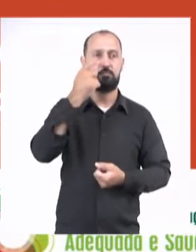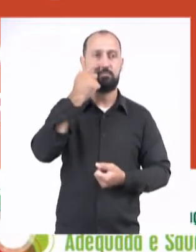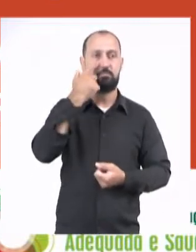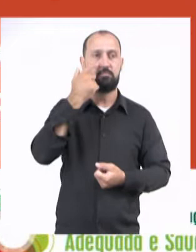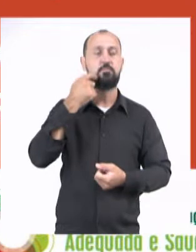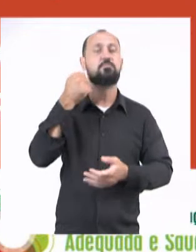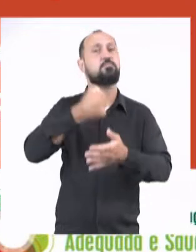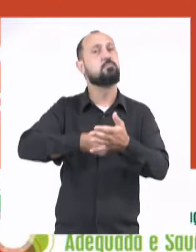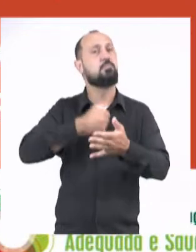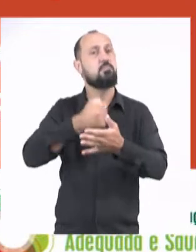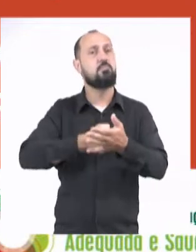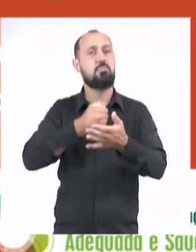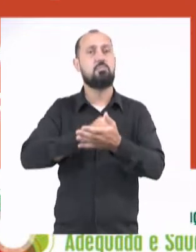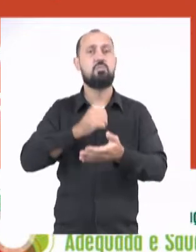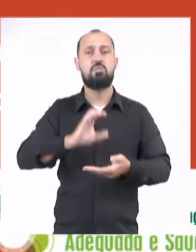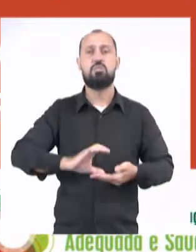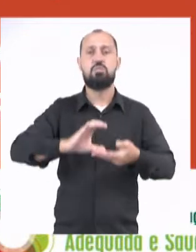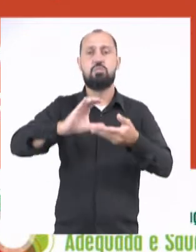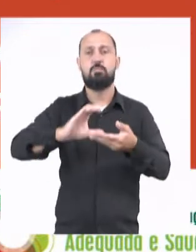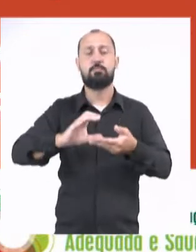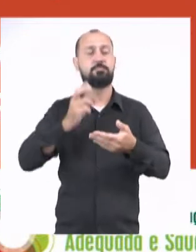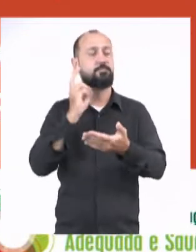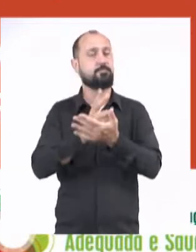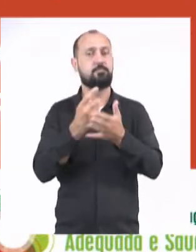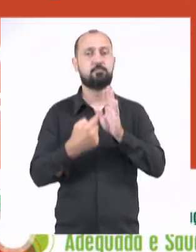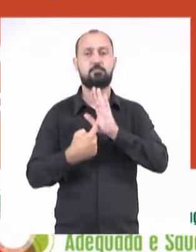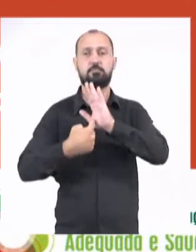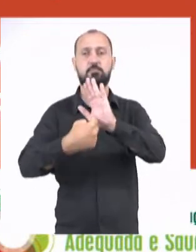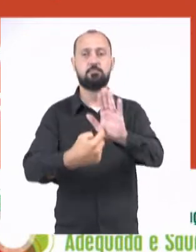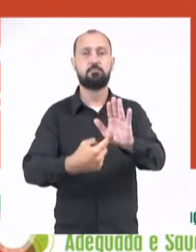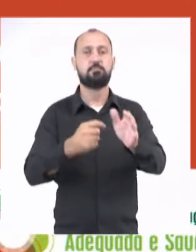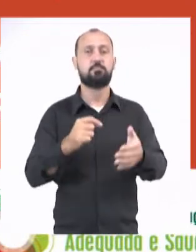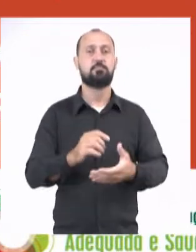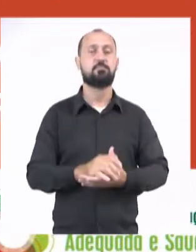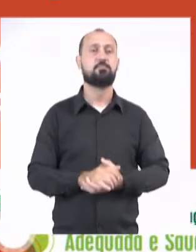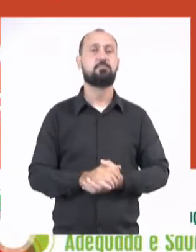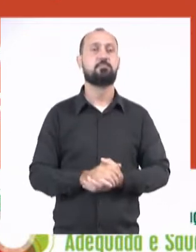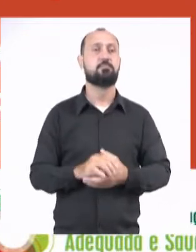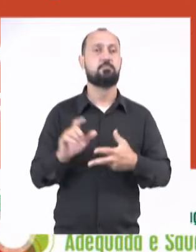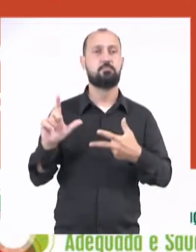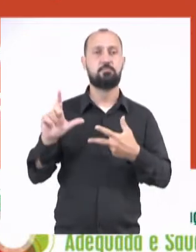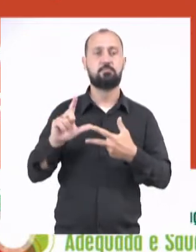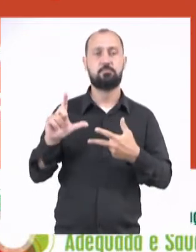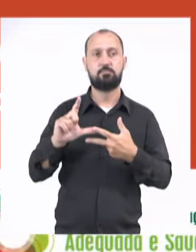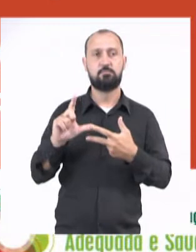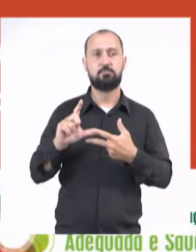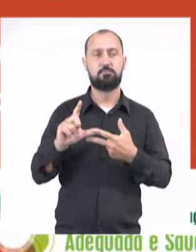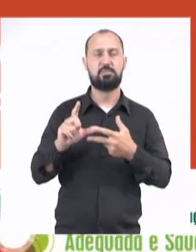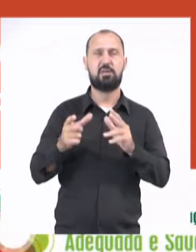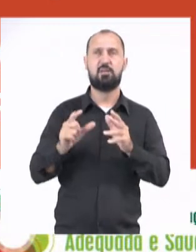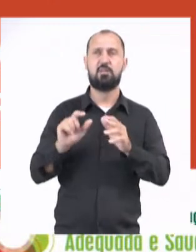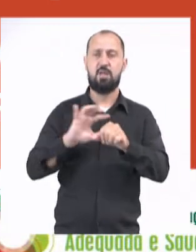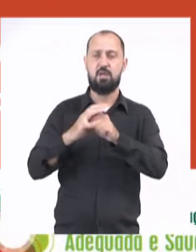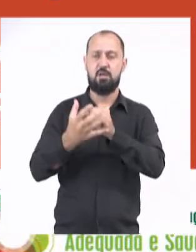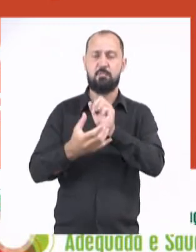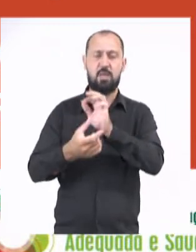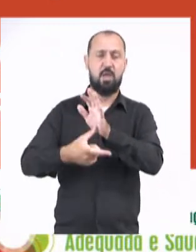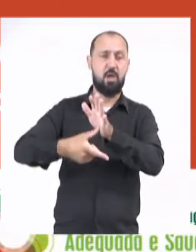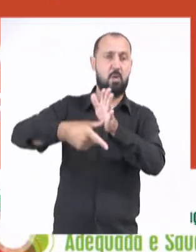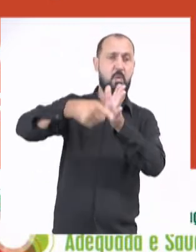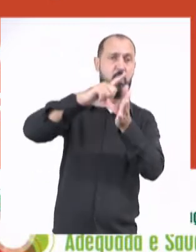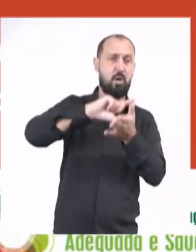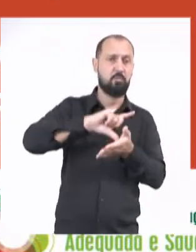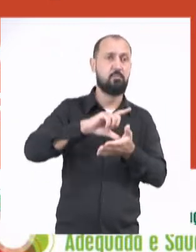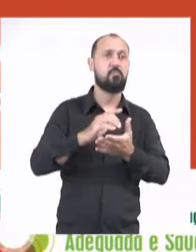do CONSEA já que a gente está tentando trazer para o Legislativo desde o início da pandemia, né? Porque fome não é novidade, porque